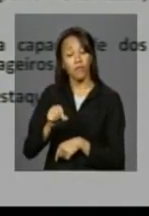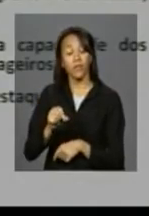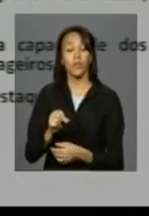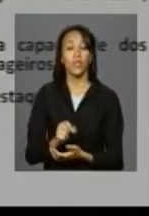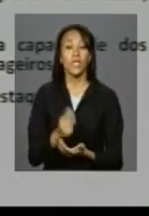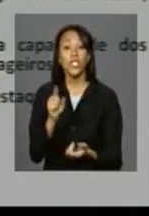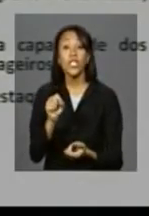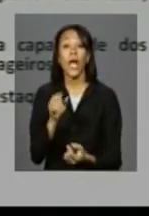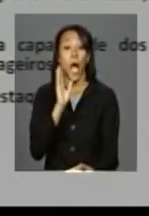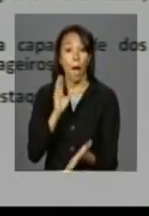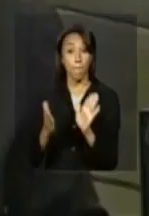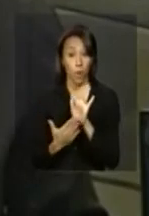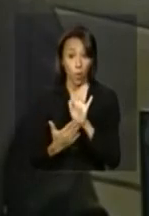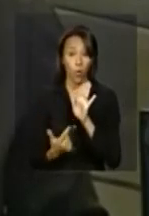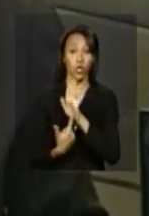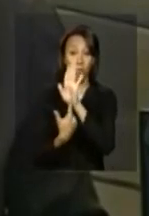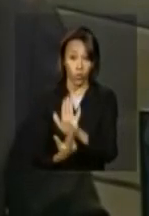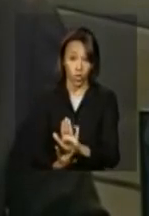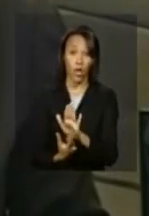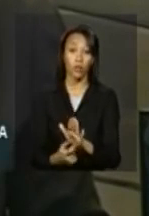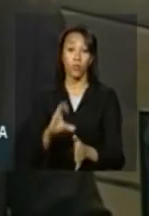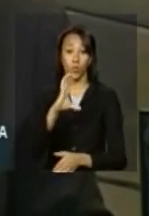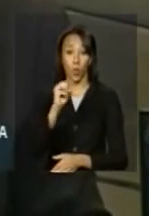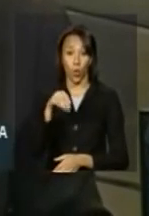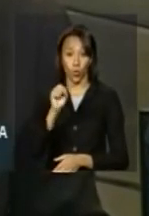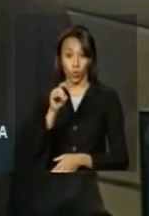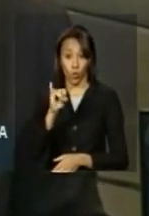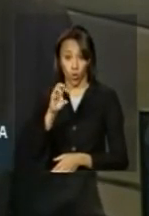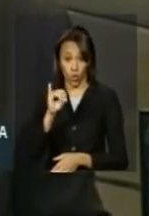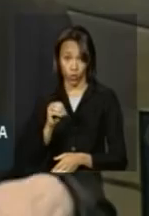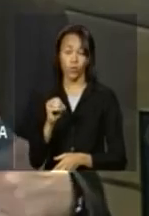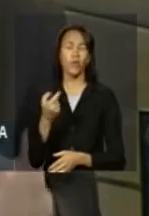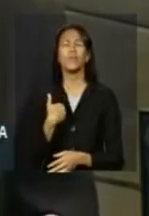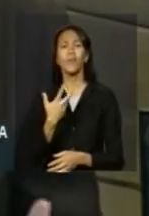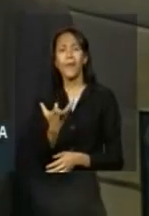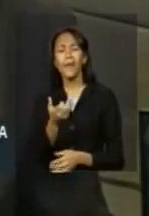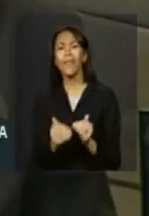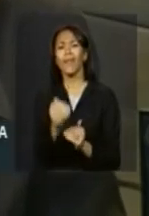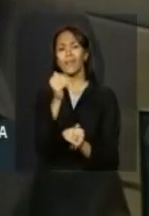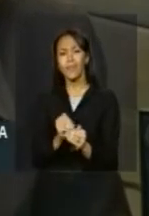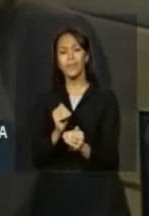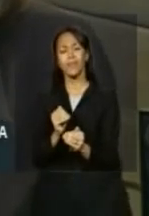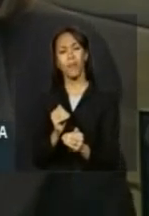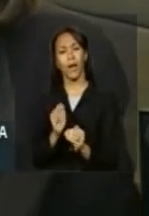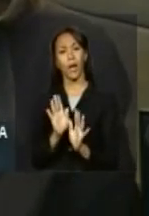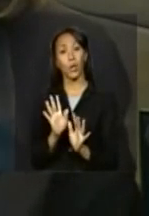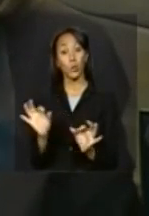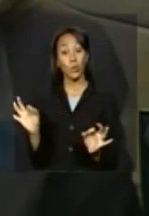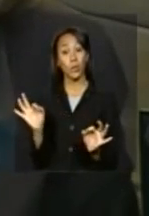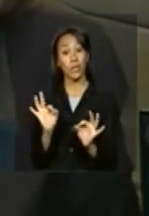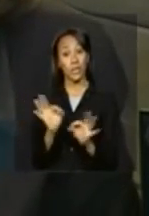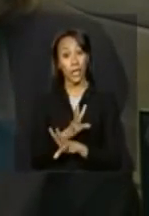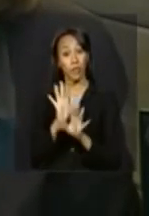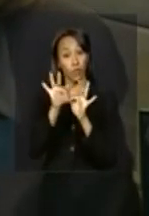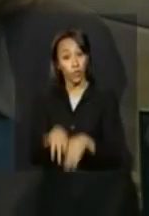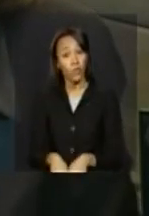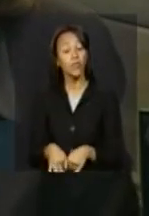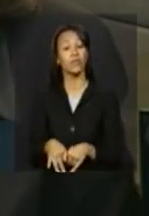a proposta apresentada pelos consórcios está bem... Eles estão querendo antecipar, inclusive, o término da